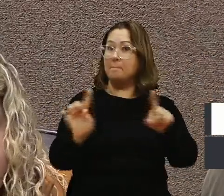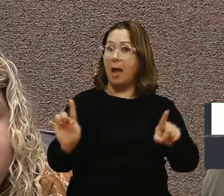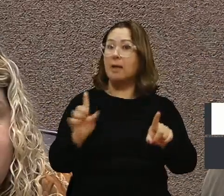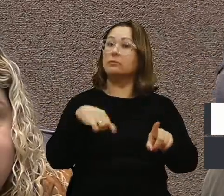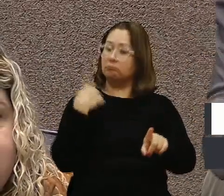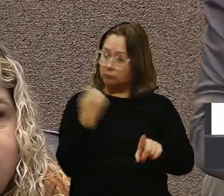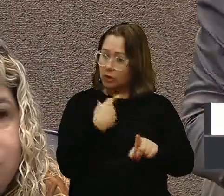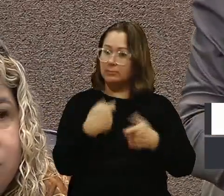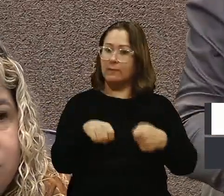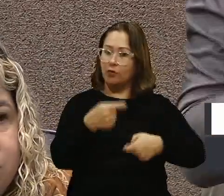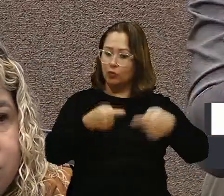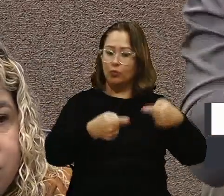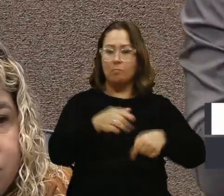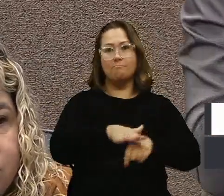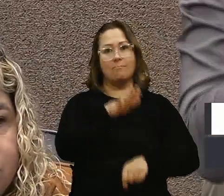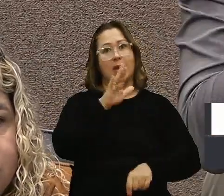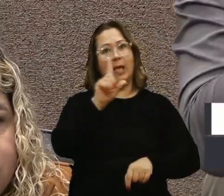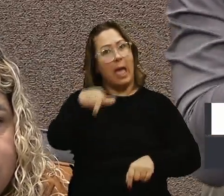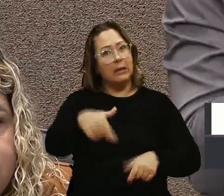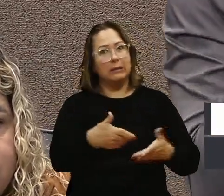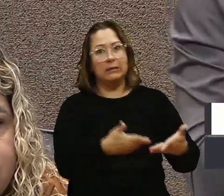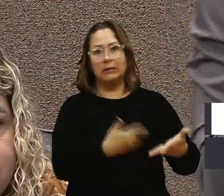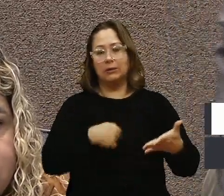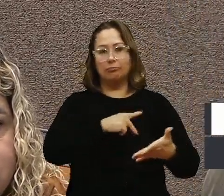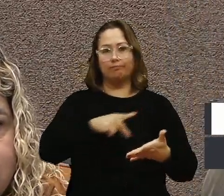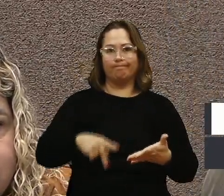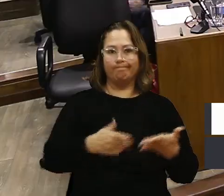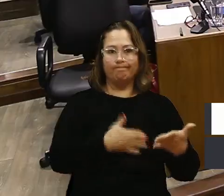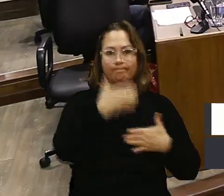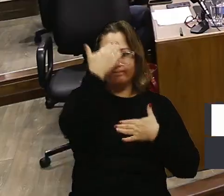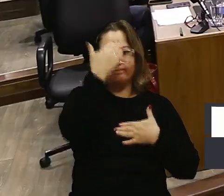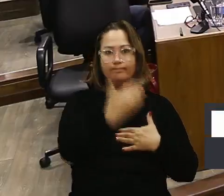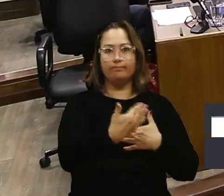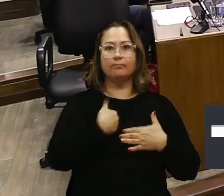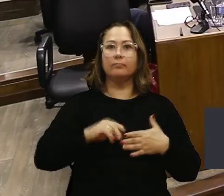deveria ter discutido um pouco mais. É isso, senhor presidente. Obrigado. Para declarar o voto.